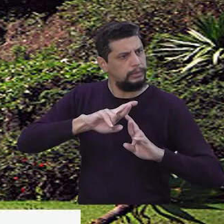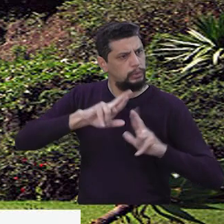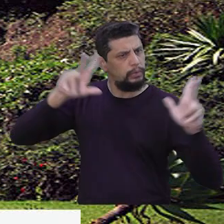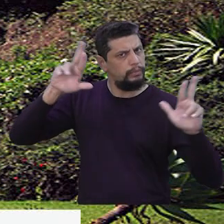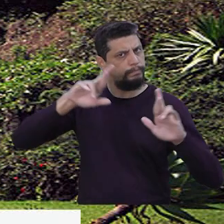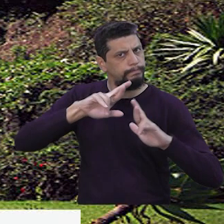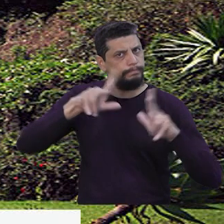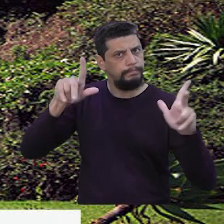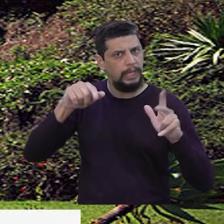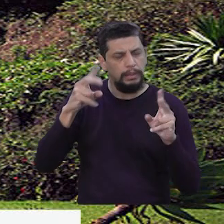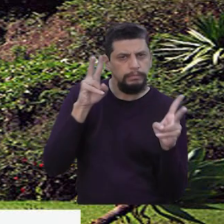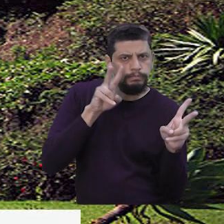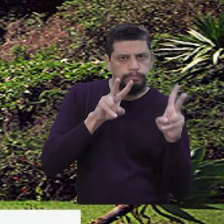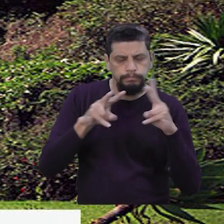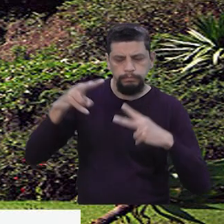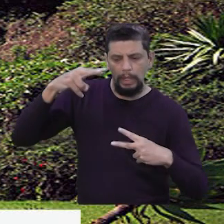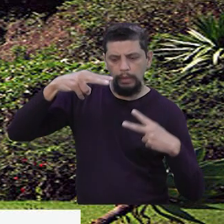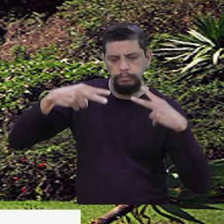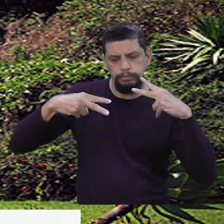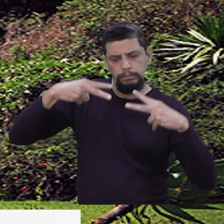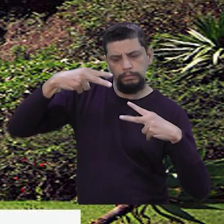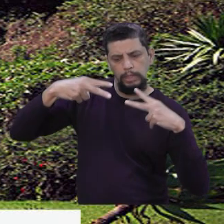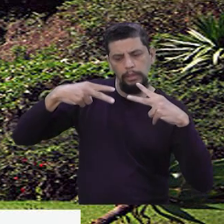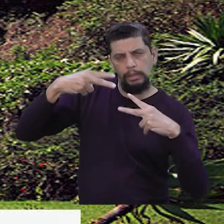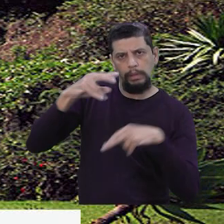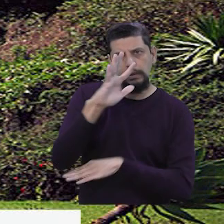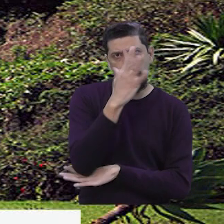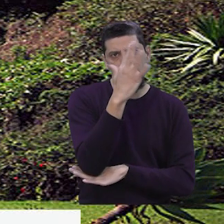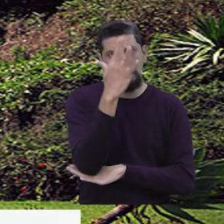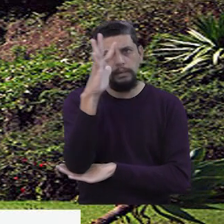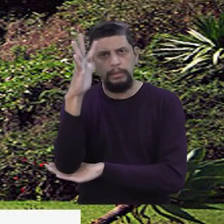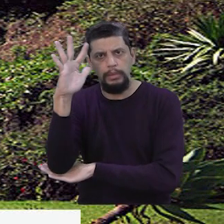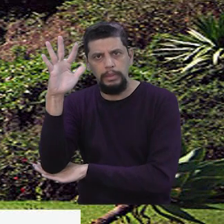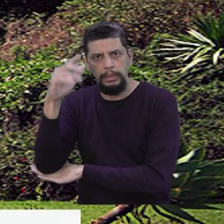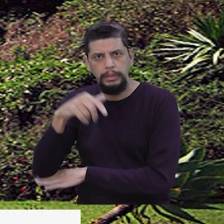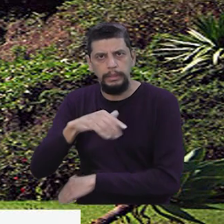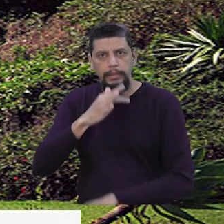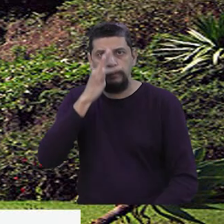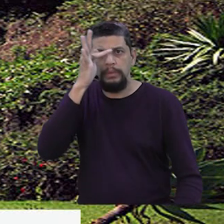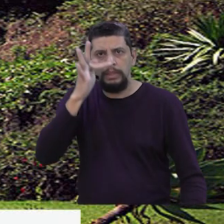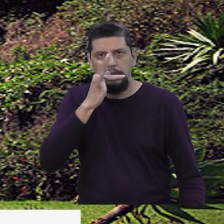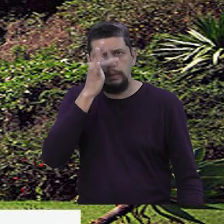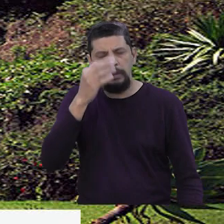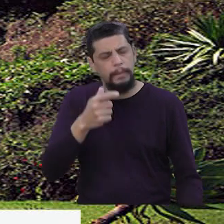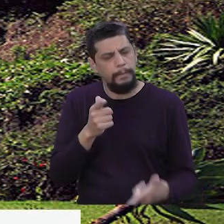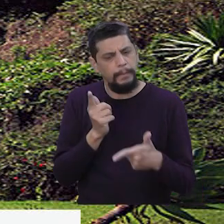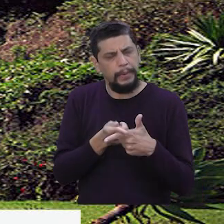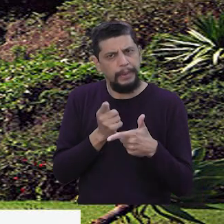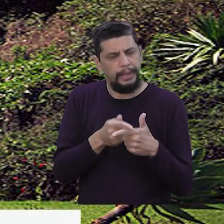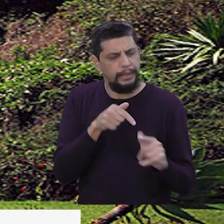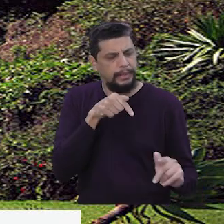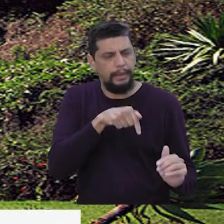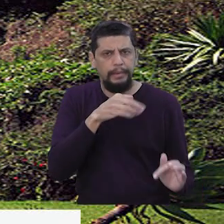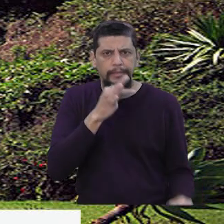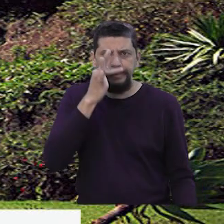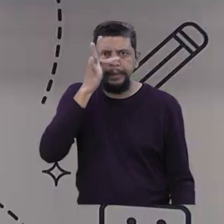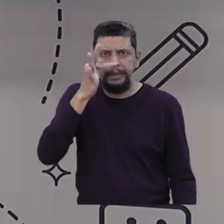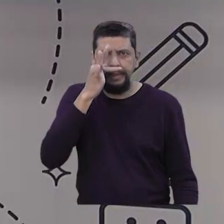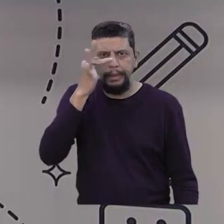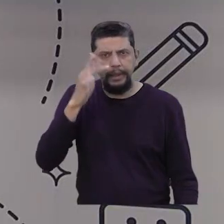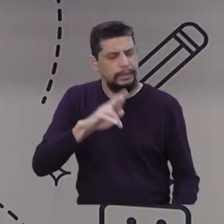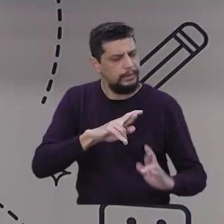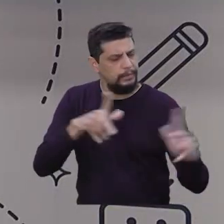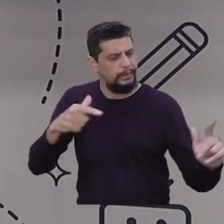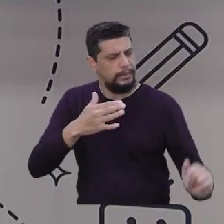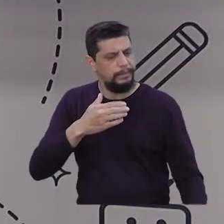diferente. Ele olhava para a árvore do lado, para as flores e dizia: por que que essa flor é tão diferente